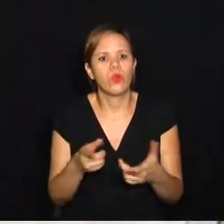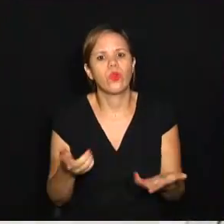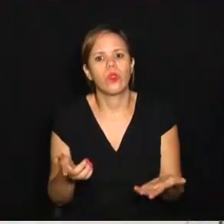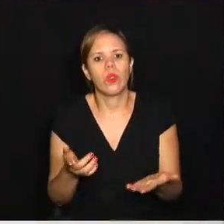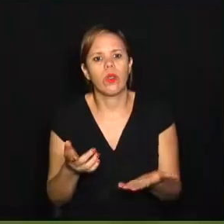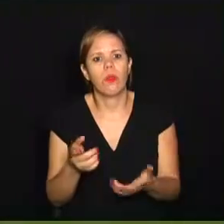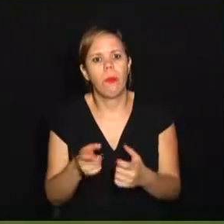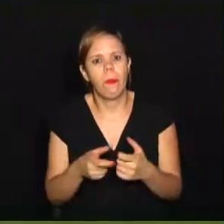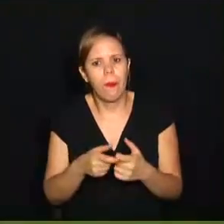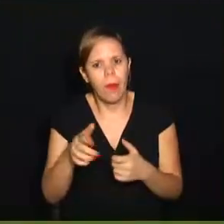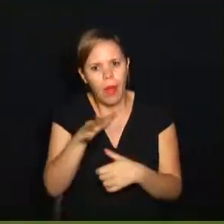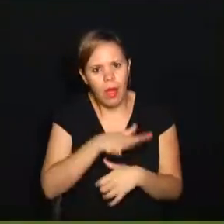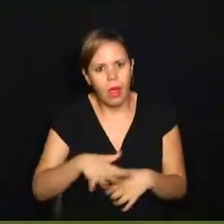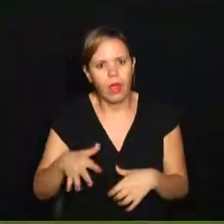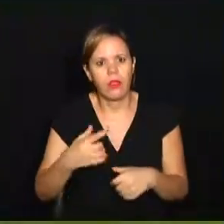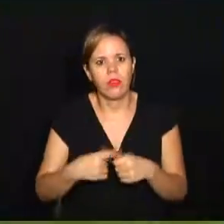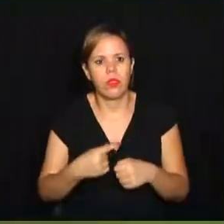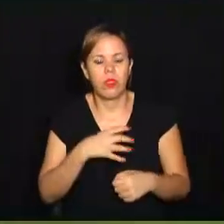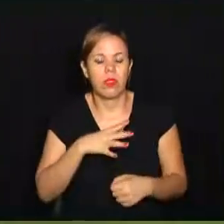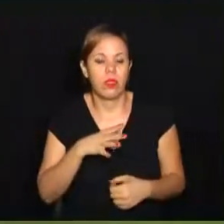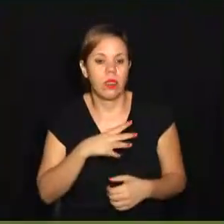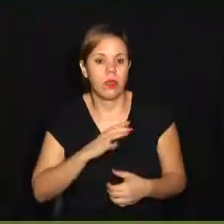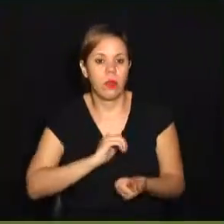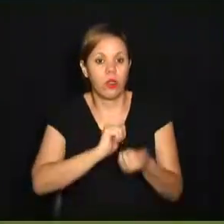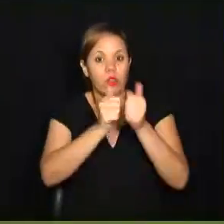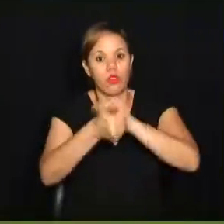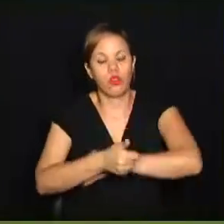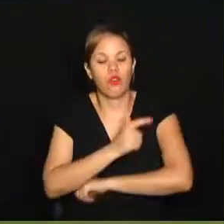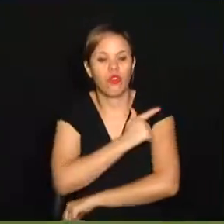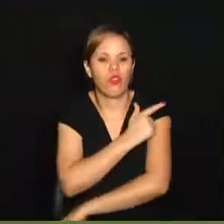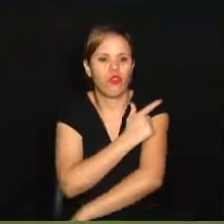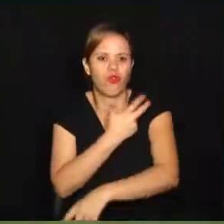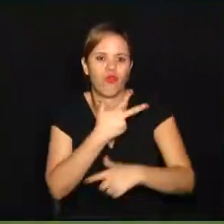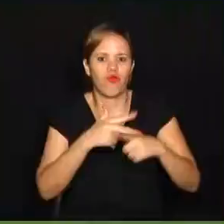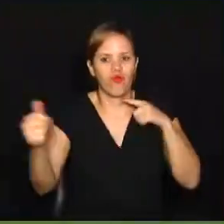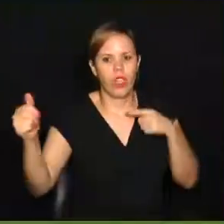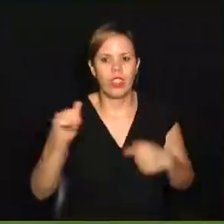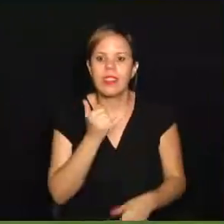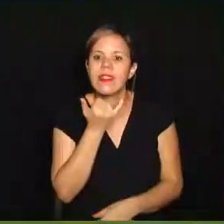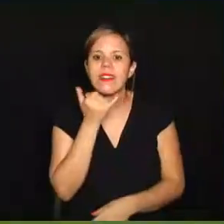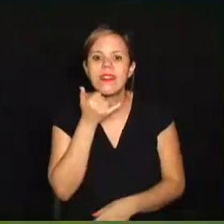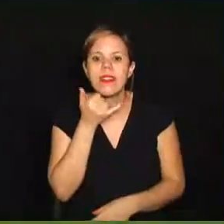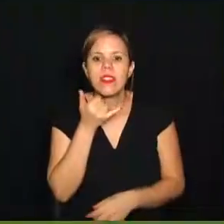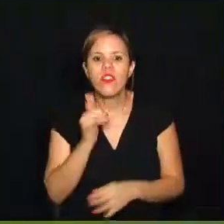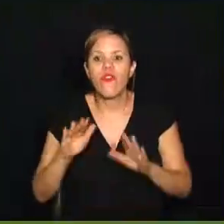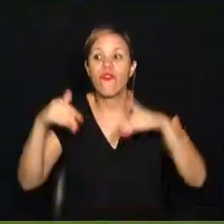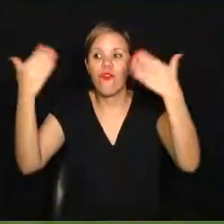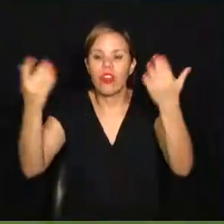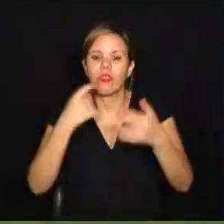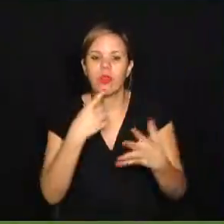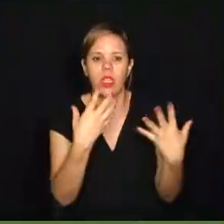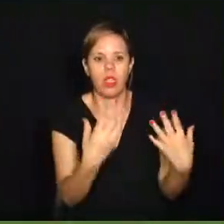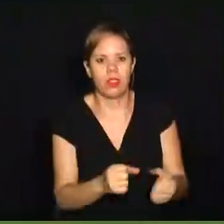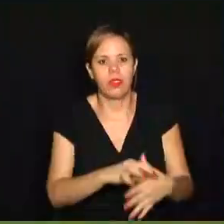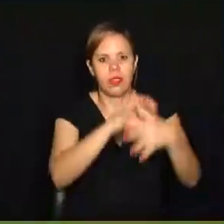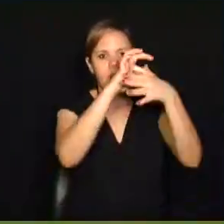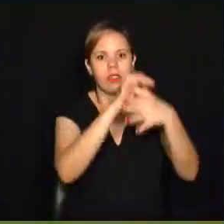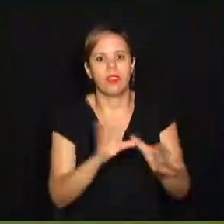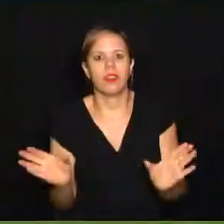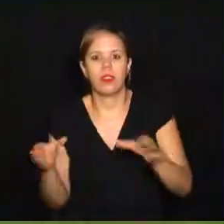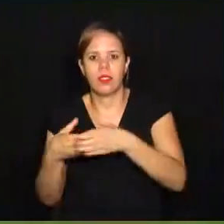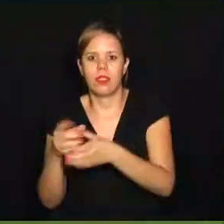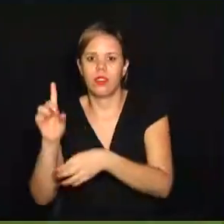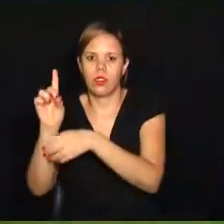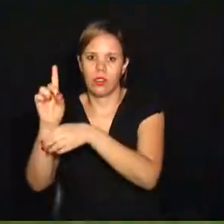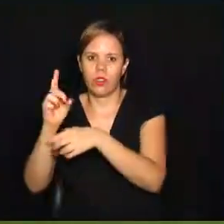do município. E no esporte, Guarani vem situando fora de casa e reassume a liderança do Grupo D